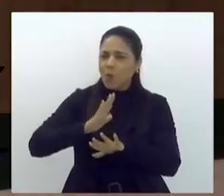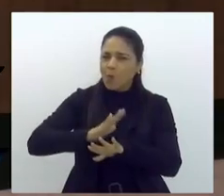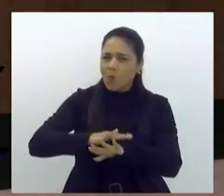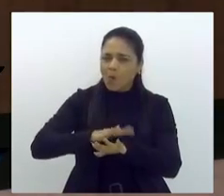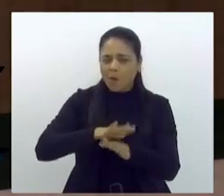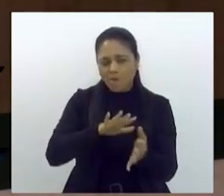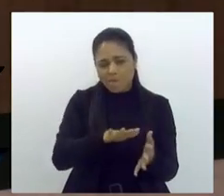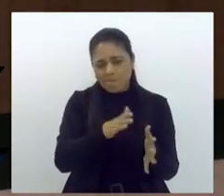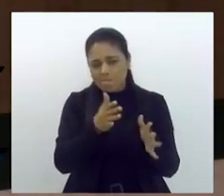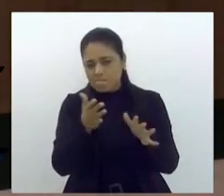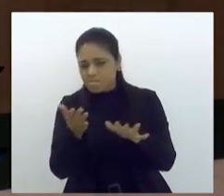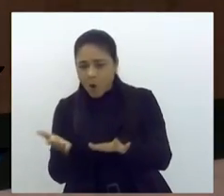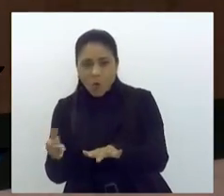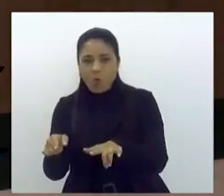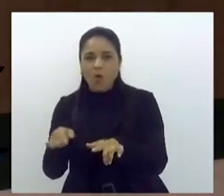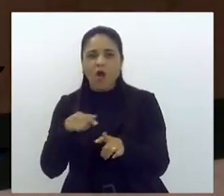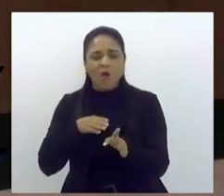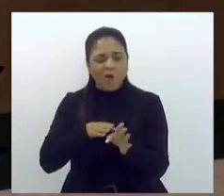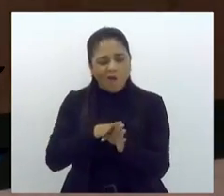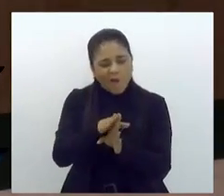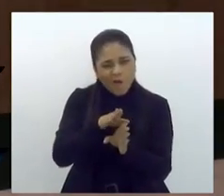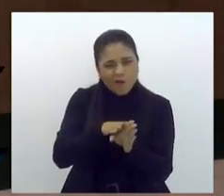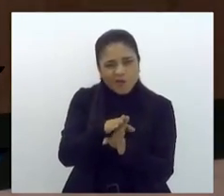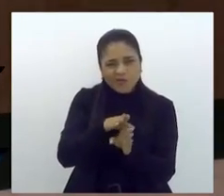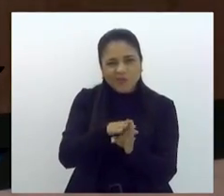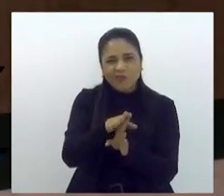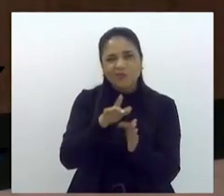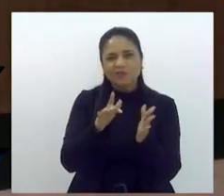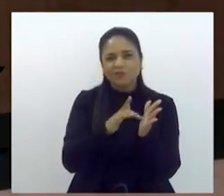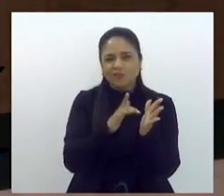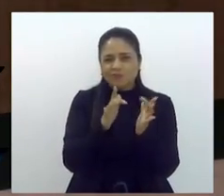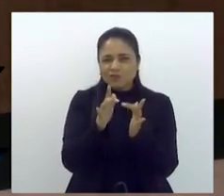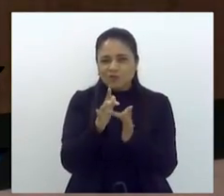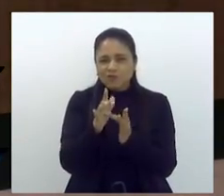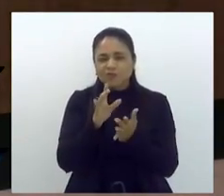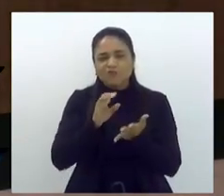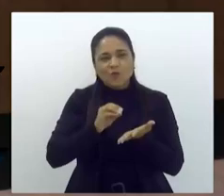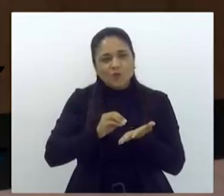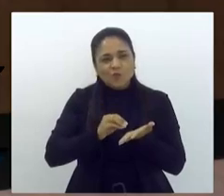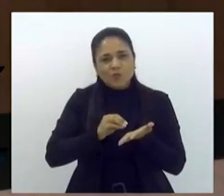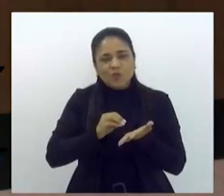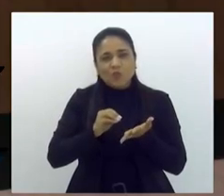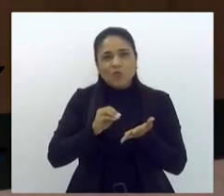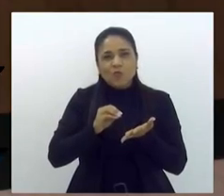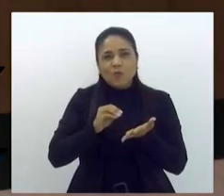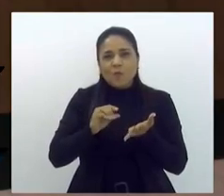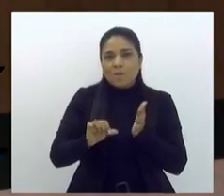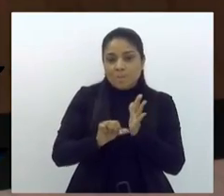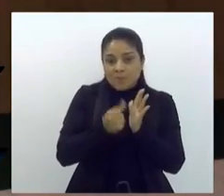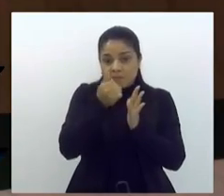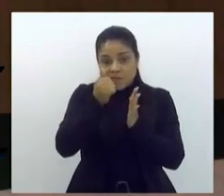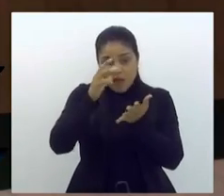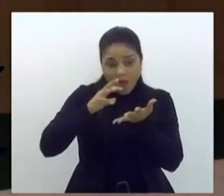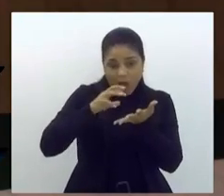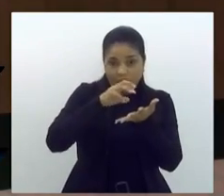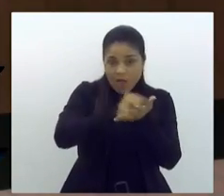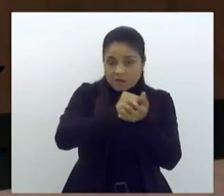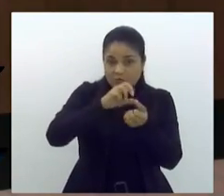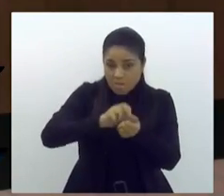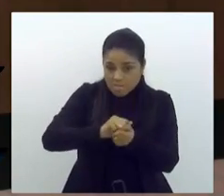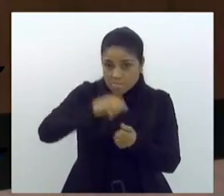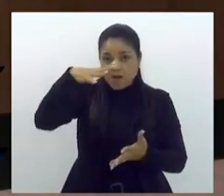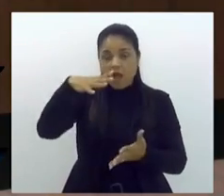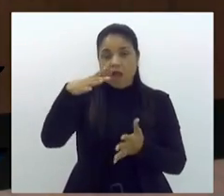Maria orientou seu filho quando faltou que a Primeiro Registro de milagre de Cristo